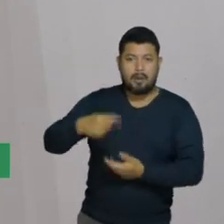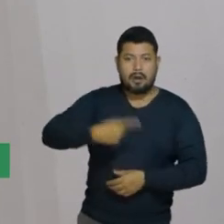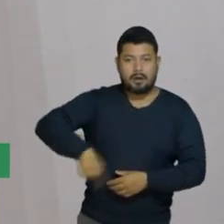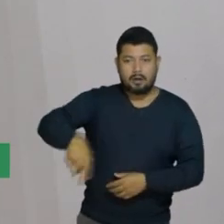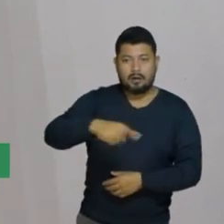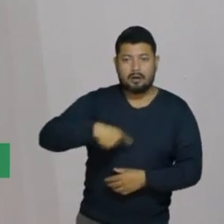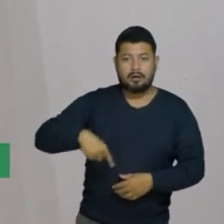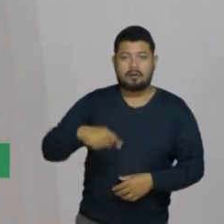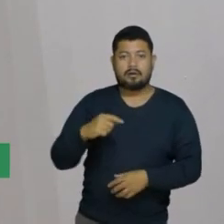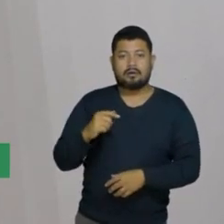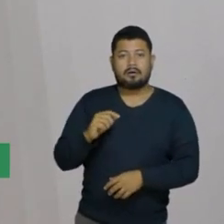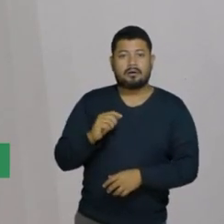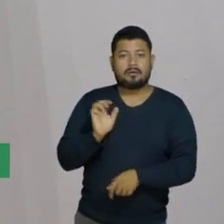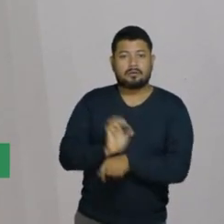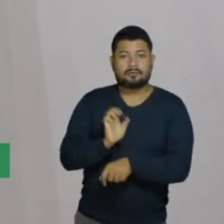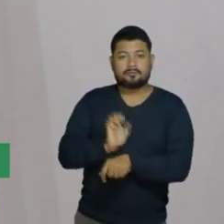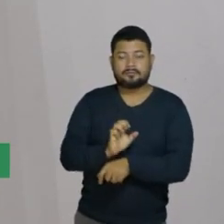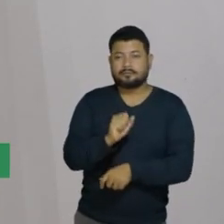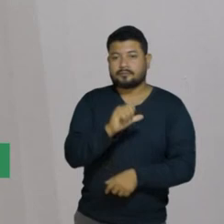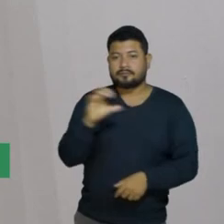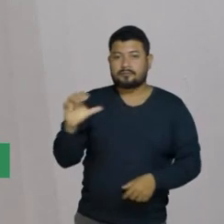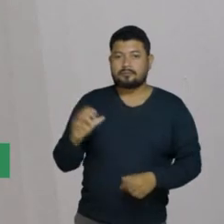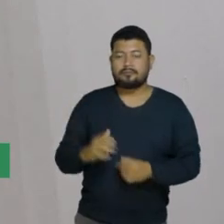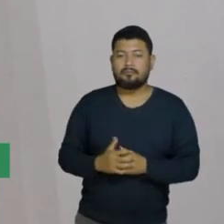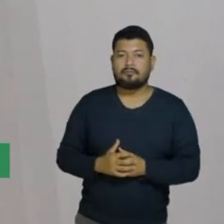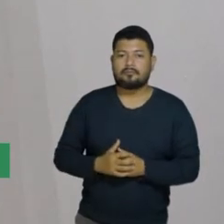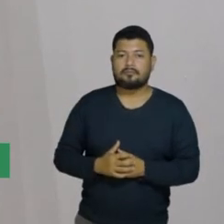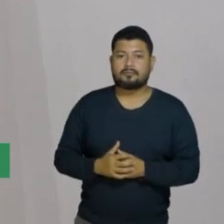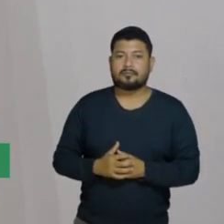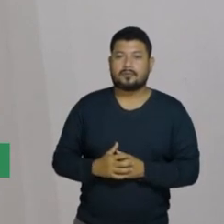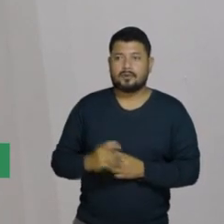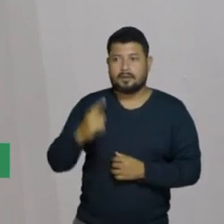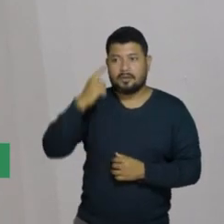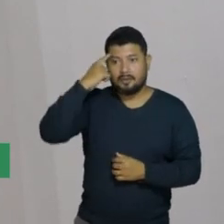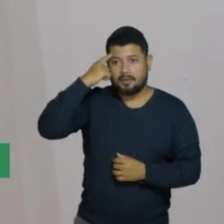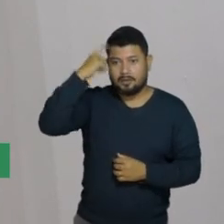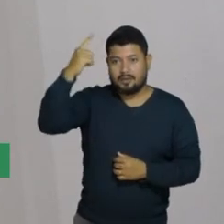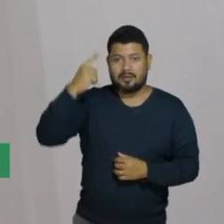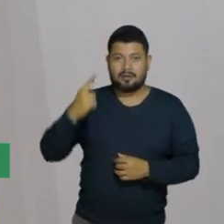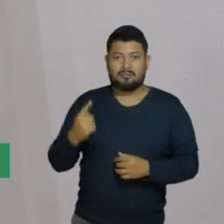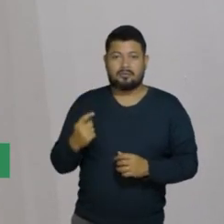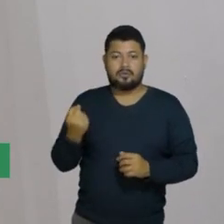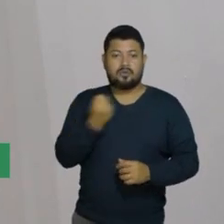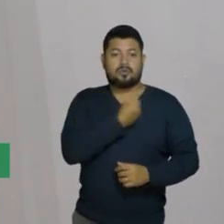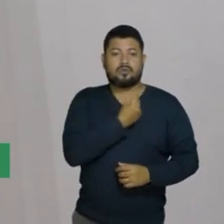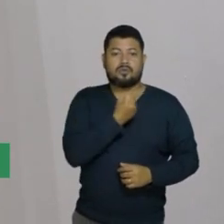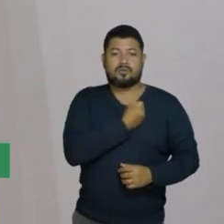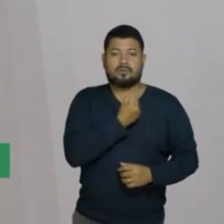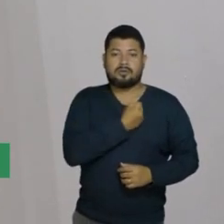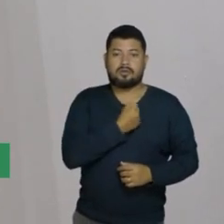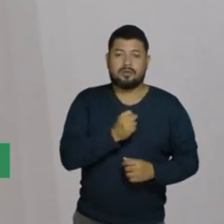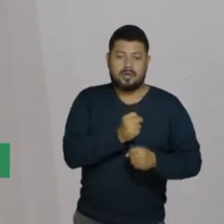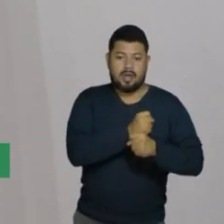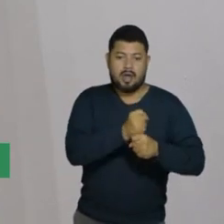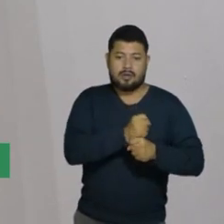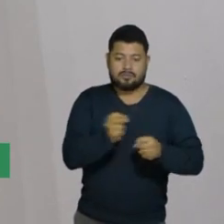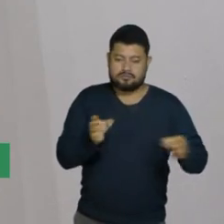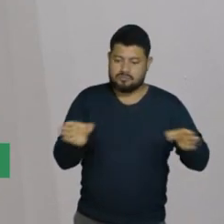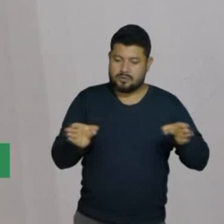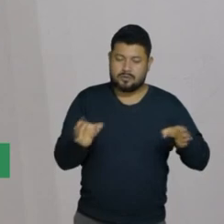deve muito. Vou voltar no número. Em 5 anos, nós pagamos